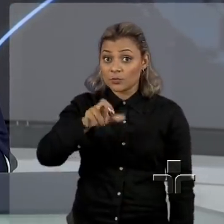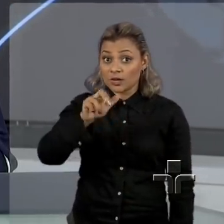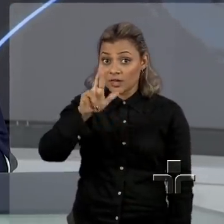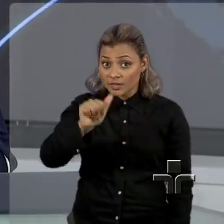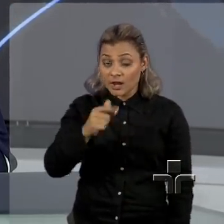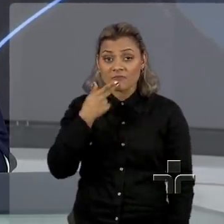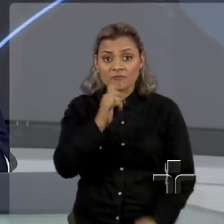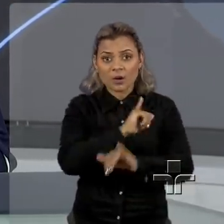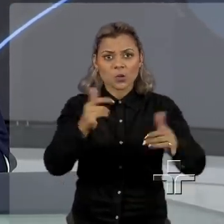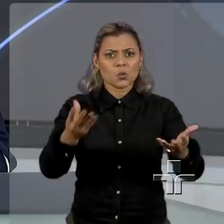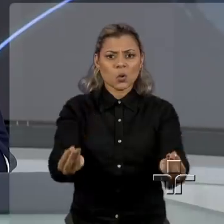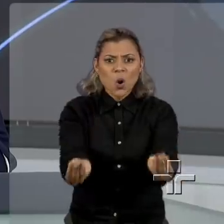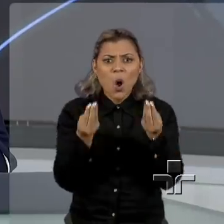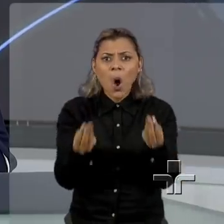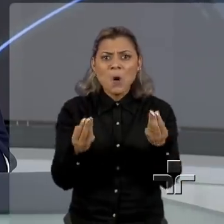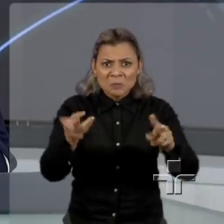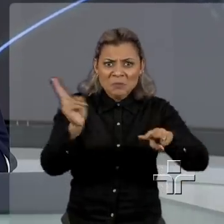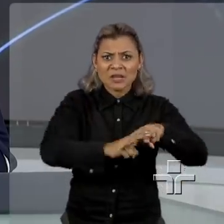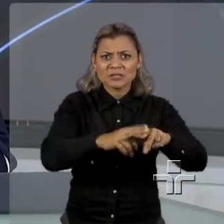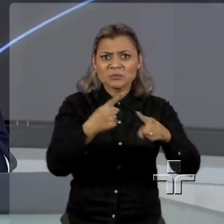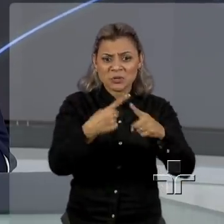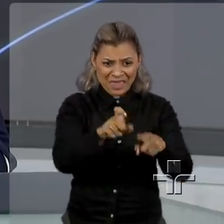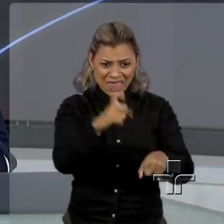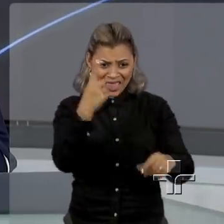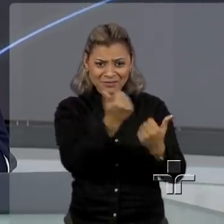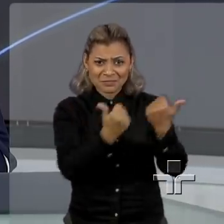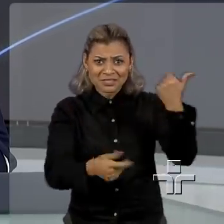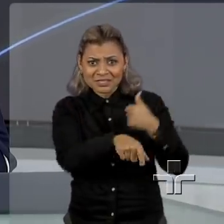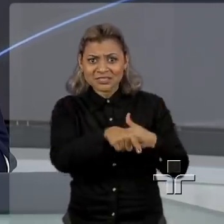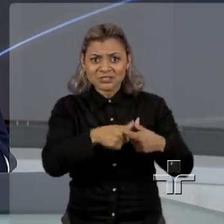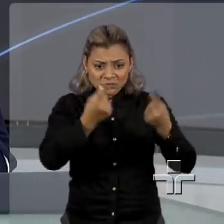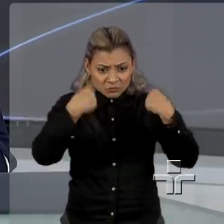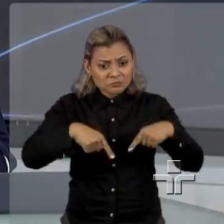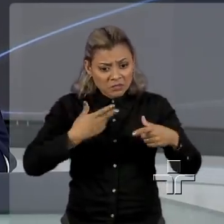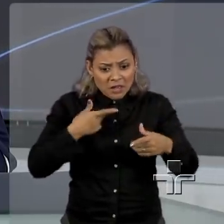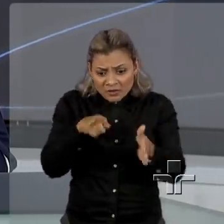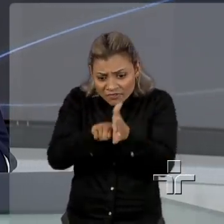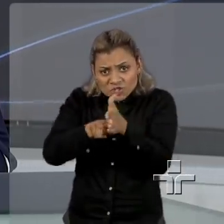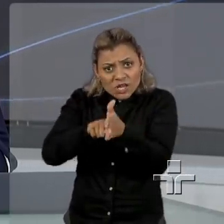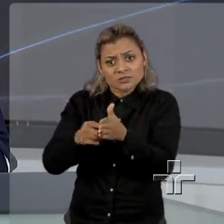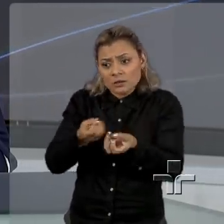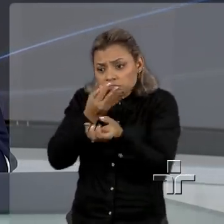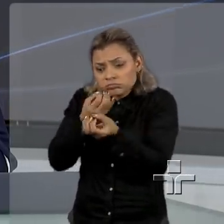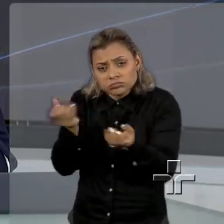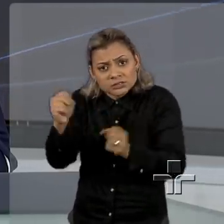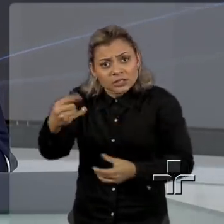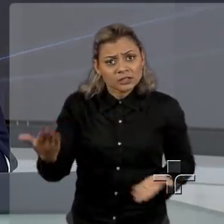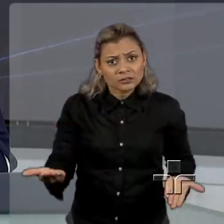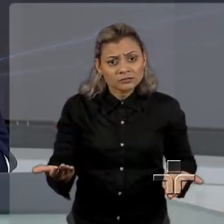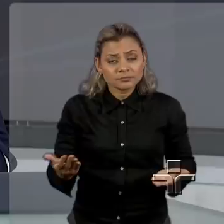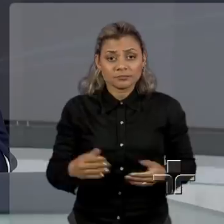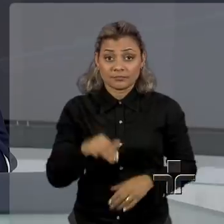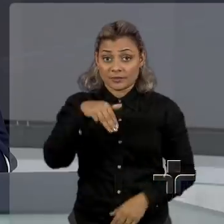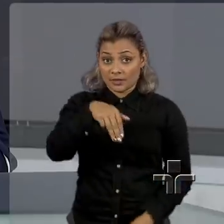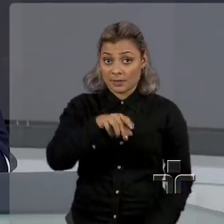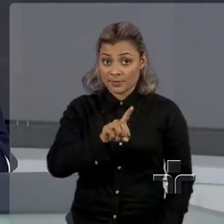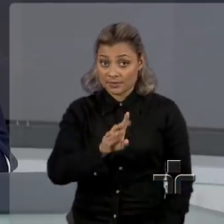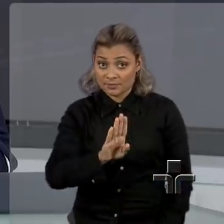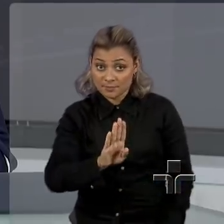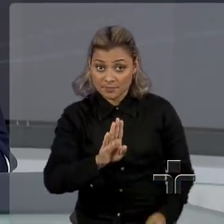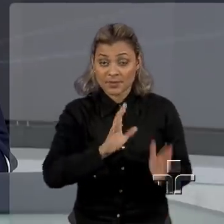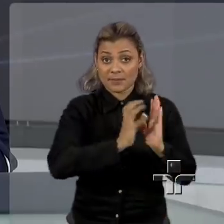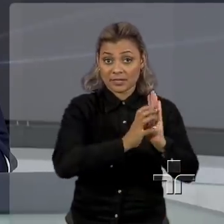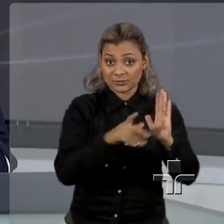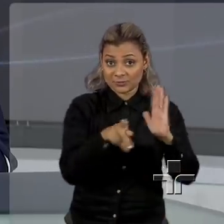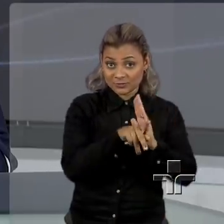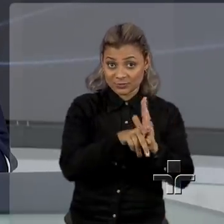com a prisão, uma vez que o ex-ministro manifestou estar à disposição das investigações. O MDB, partido de Michel Temer e de